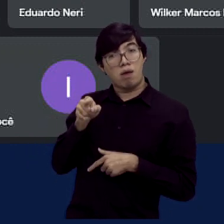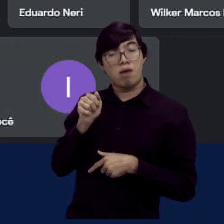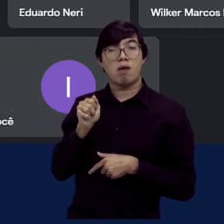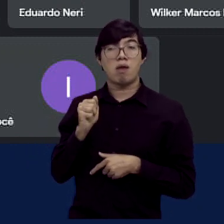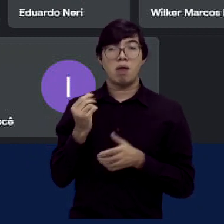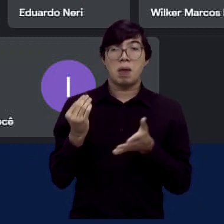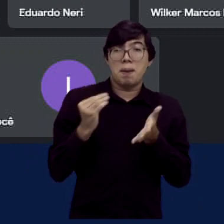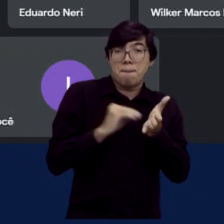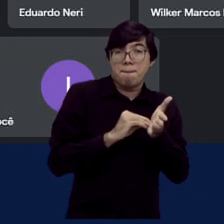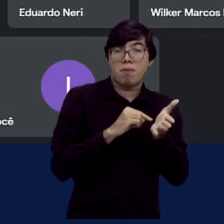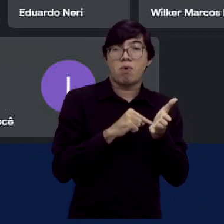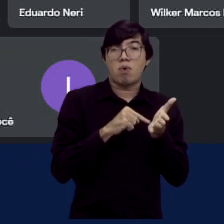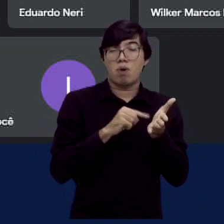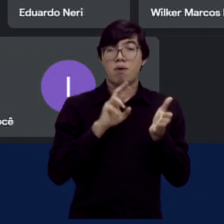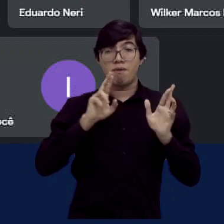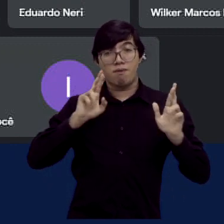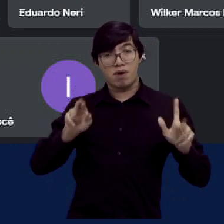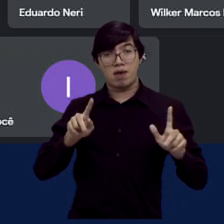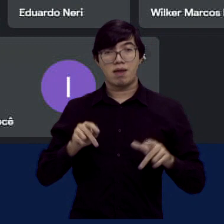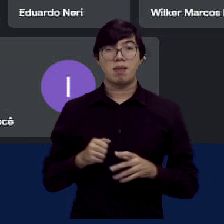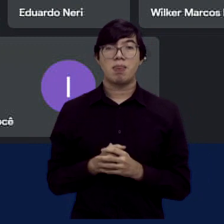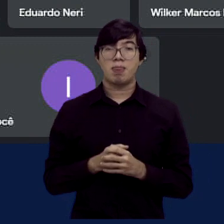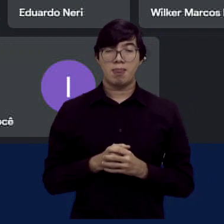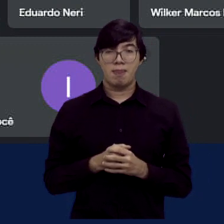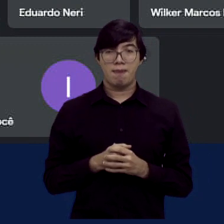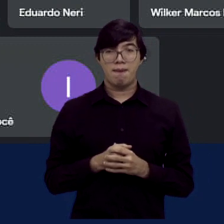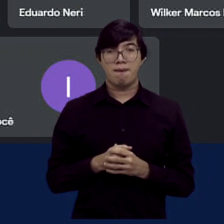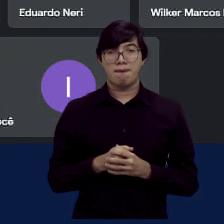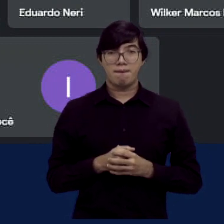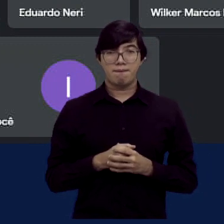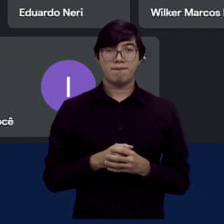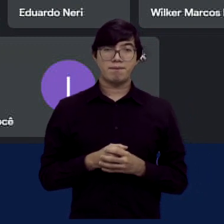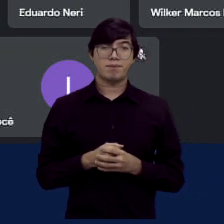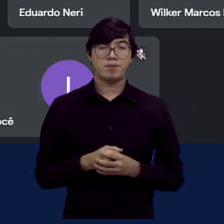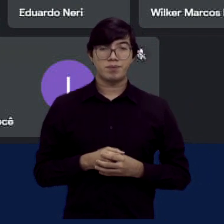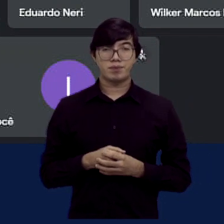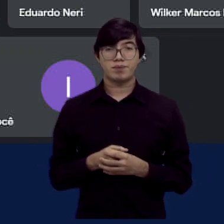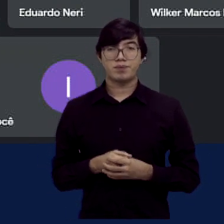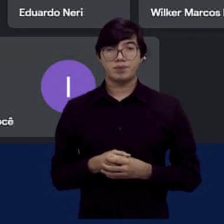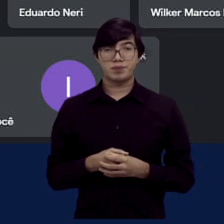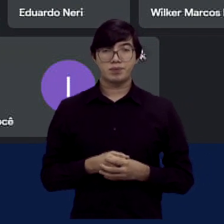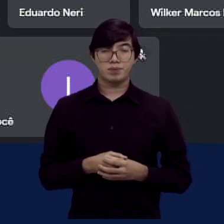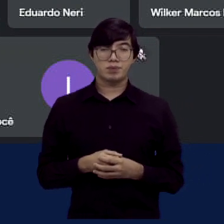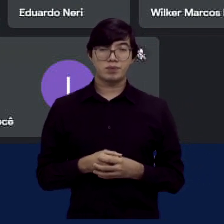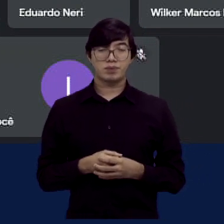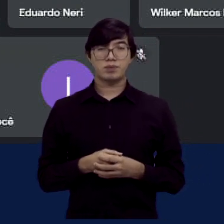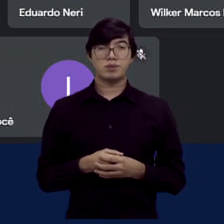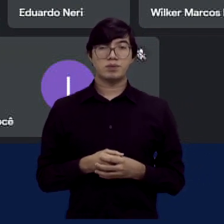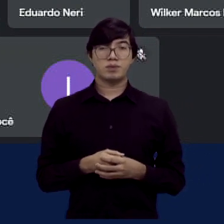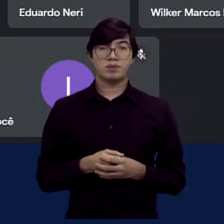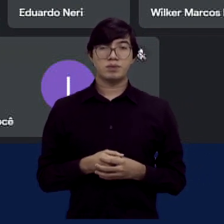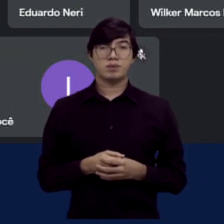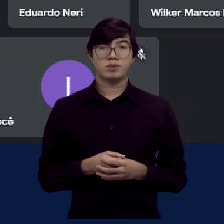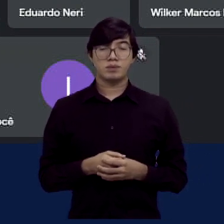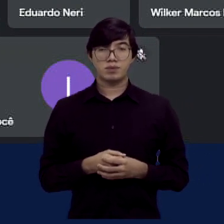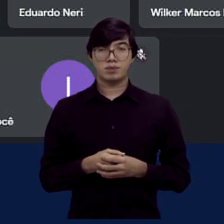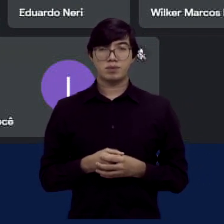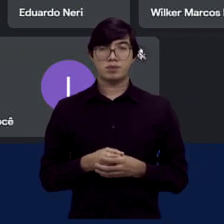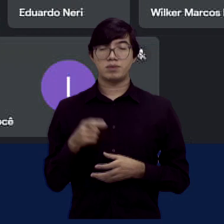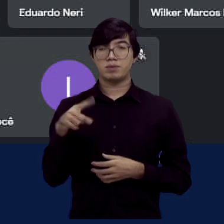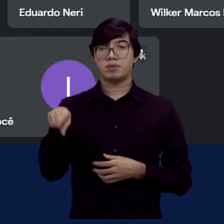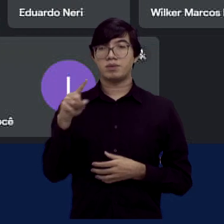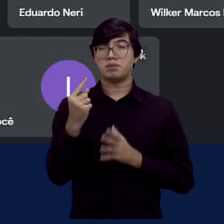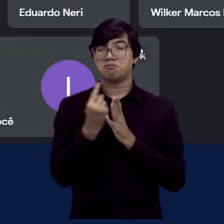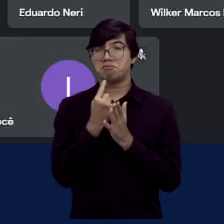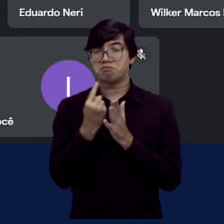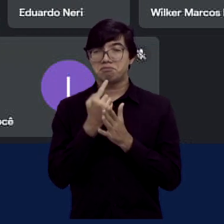recordatório. Tá bem? Vou ver aqui as perguntas e depois perguntar. Vamos, se alguém tem mais perguntas. Vamos lá.